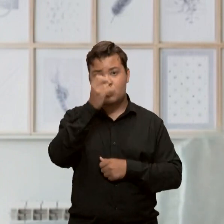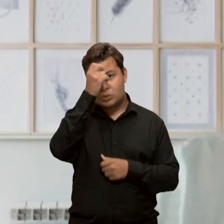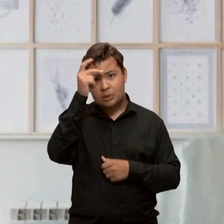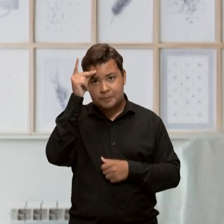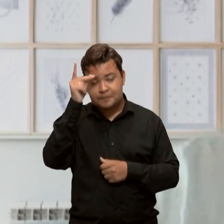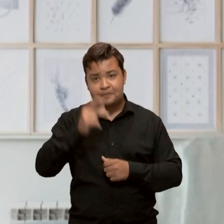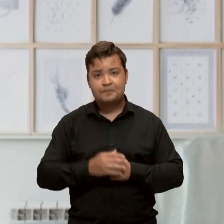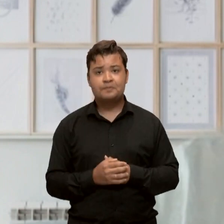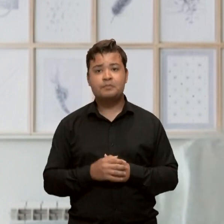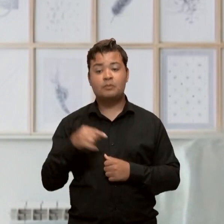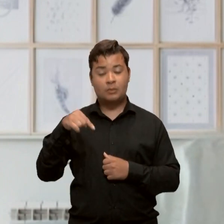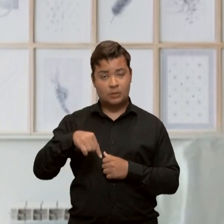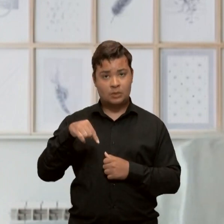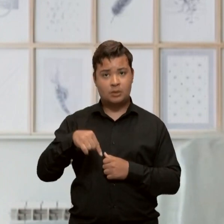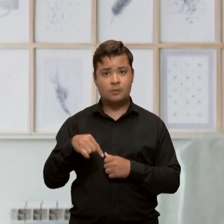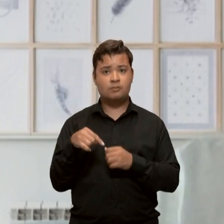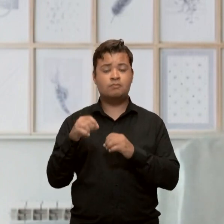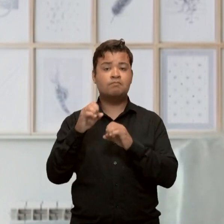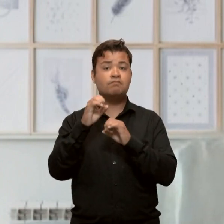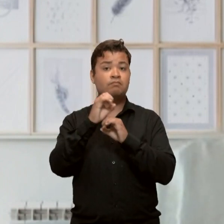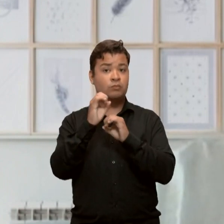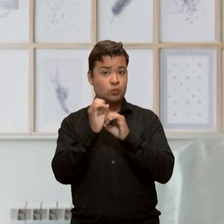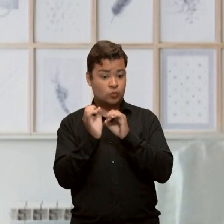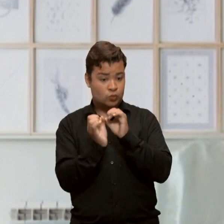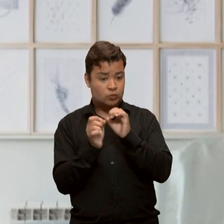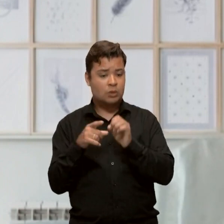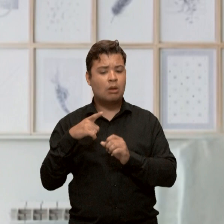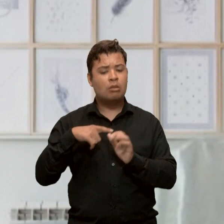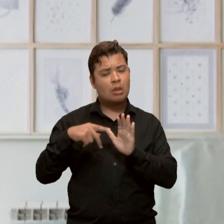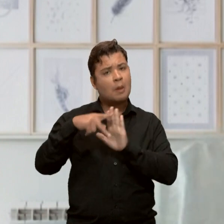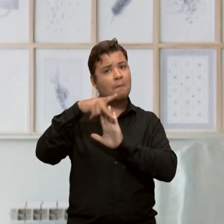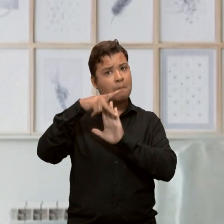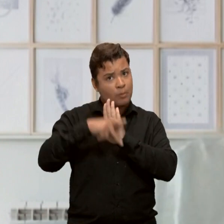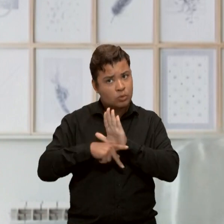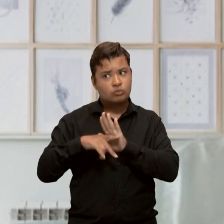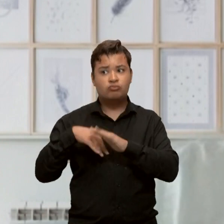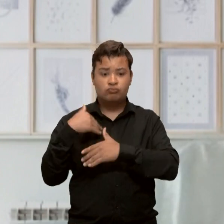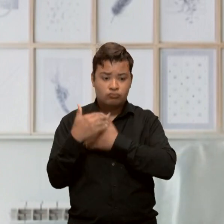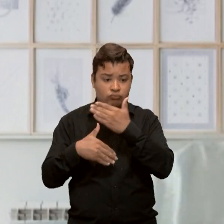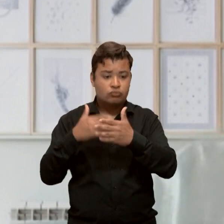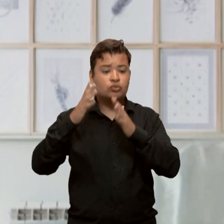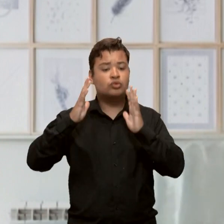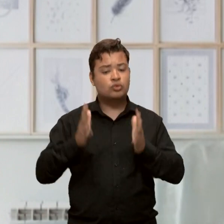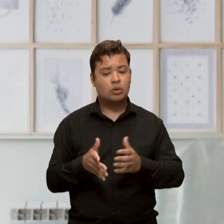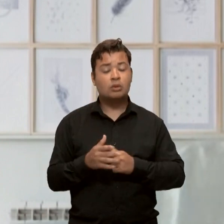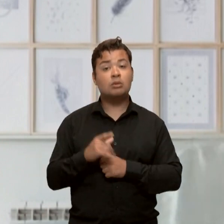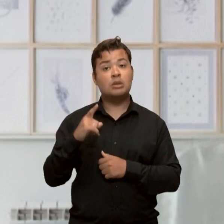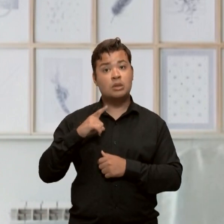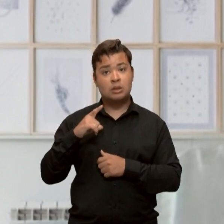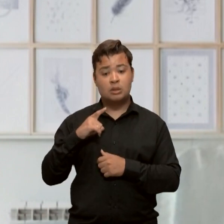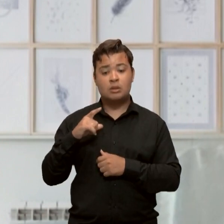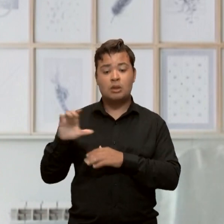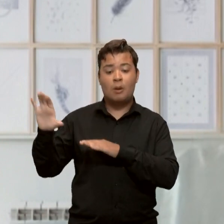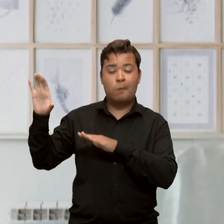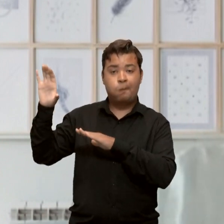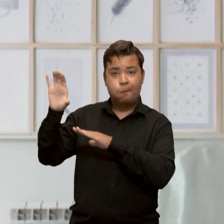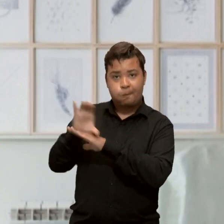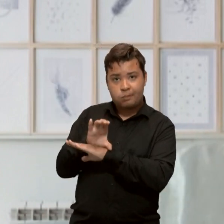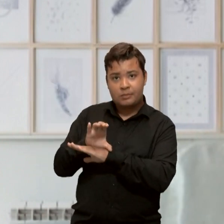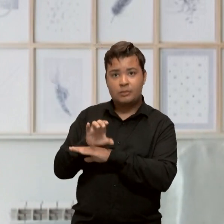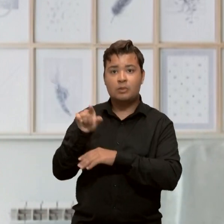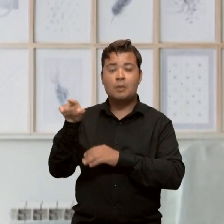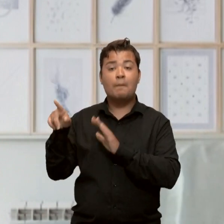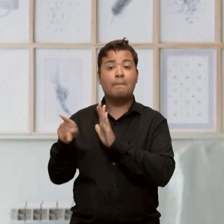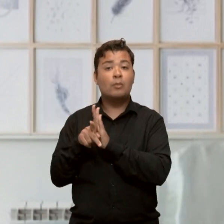de Goiás, nós temos alguns projetos em desenvolvimento que recebem financiamento do extinto Ministério